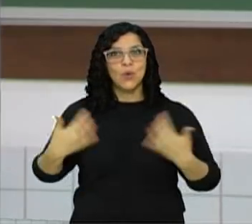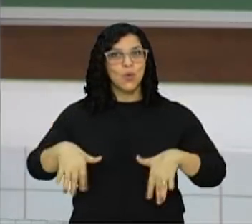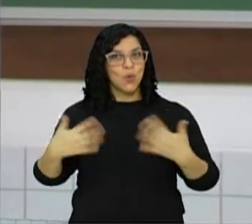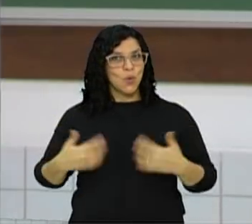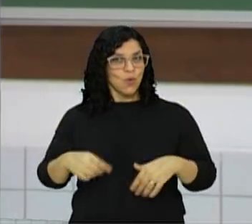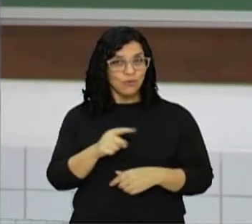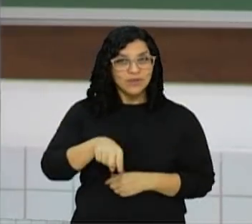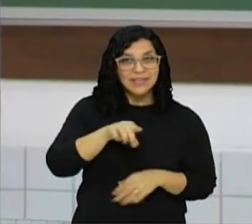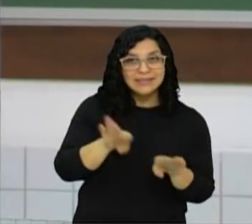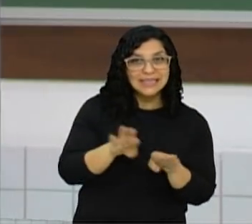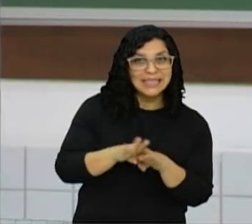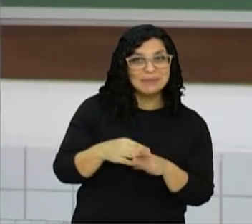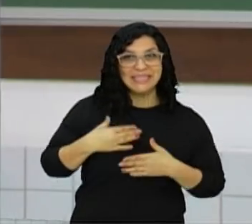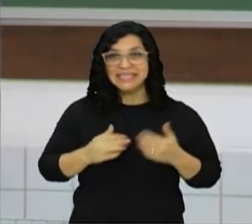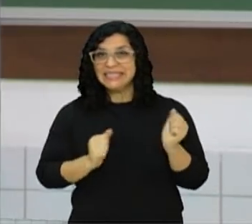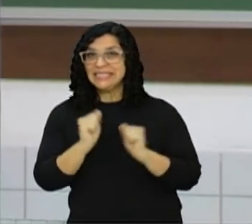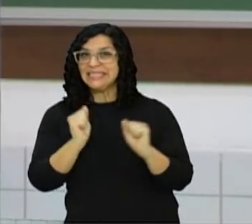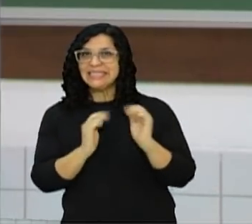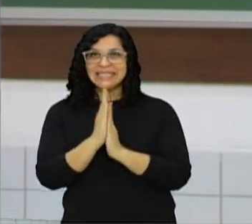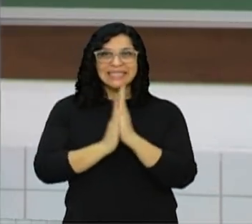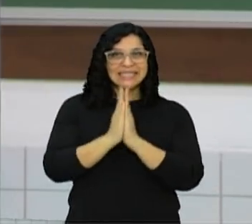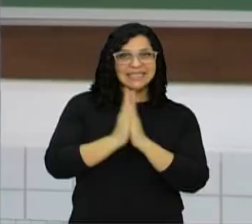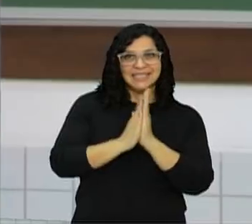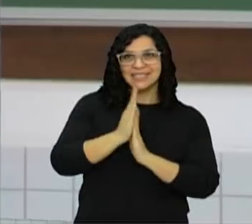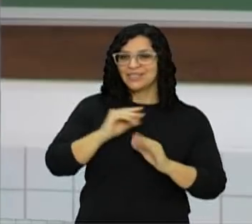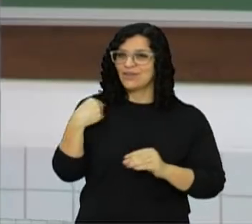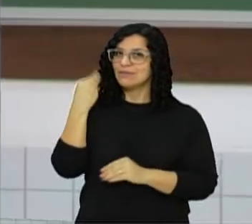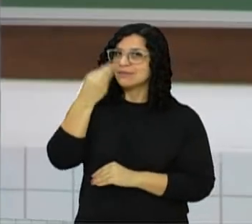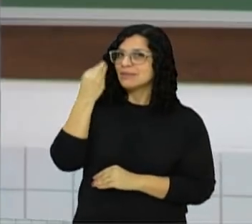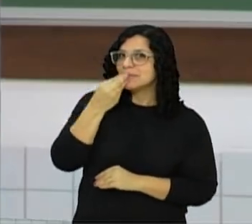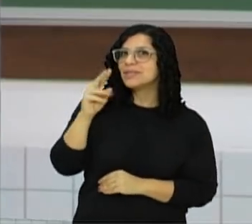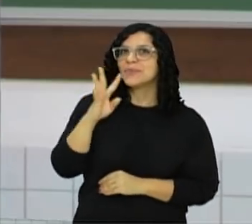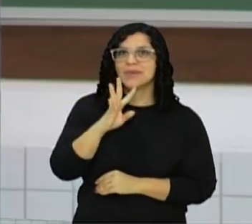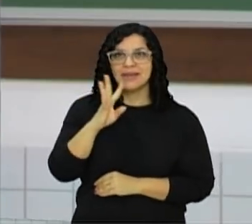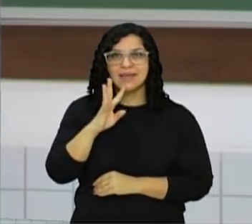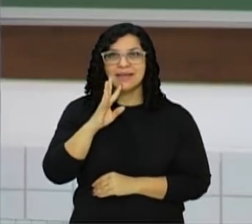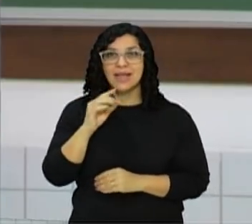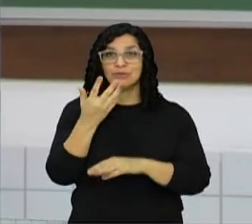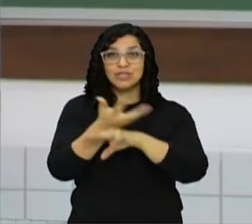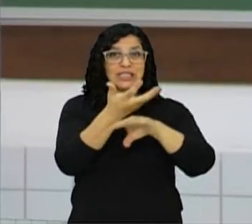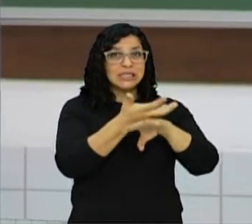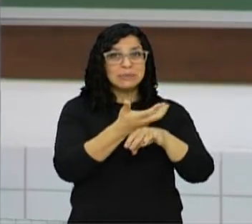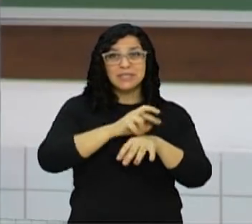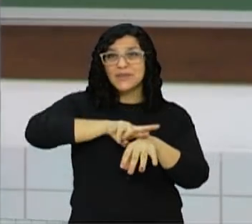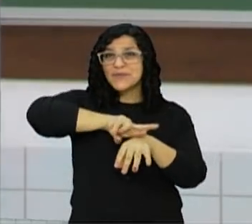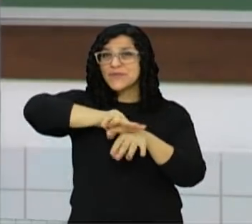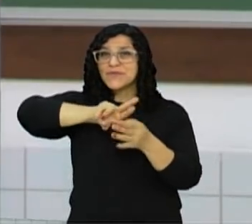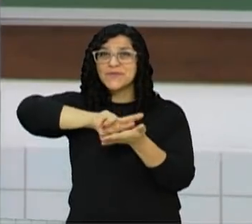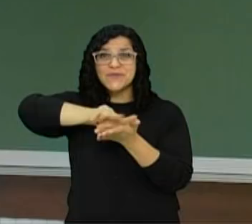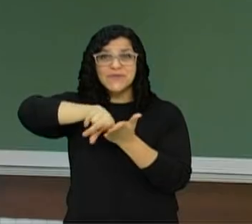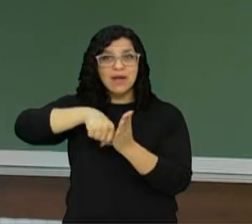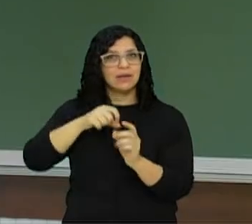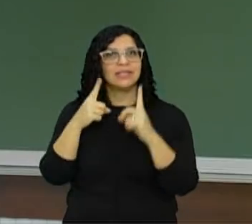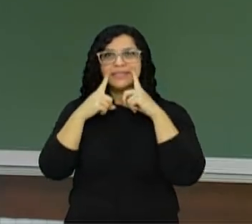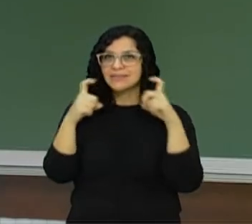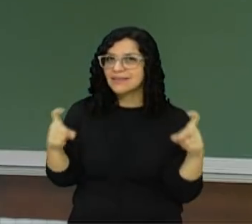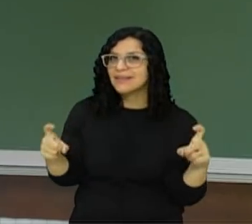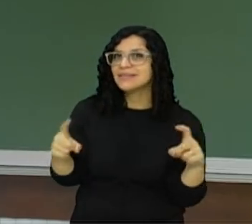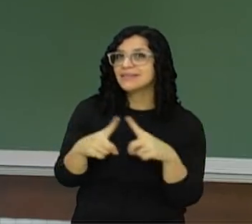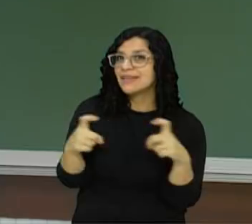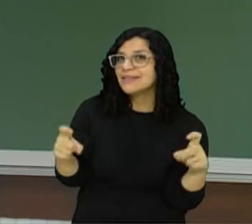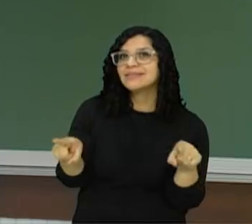empolgado. Vocês estão empolgados que nem eu? A gente vai fazer muito experimento em várias disciplinas e em ciências não vai ser